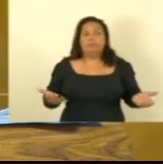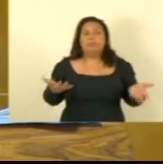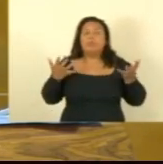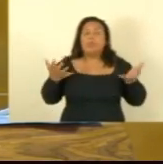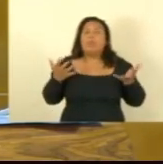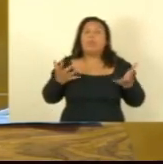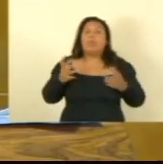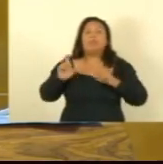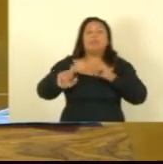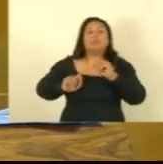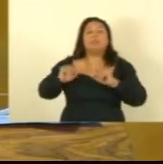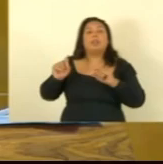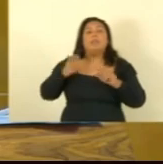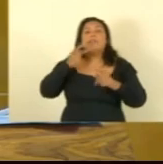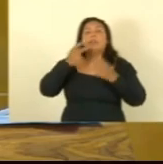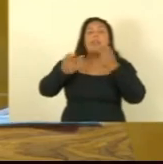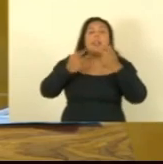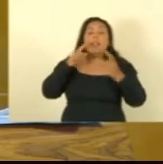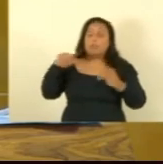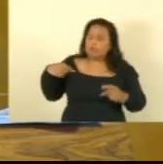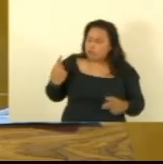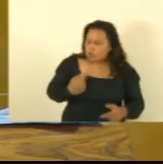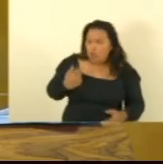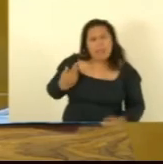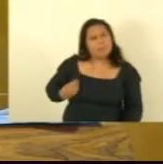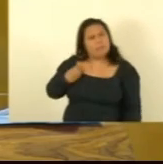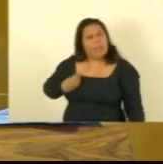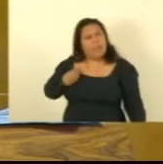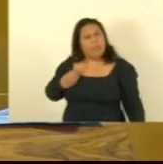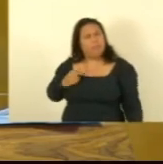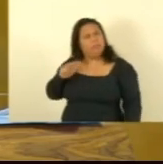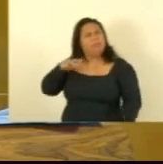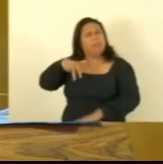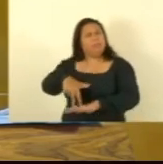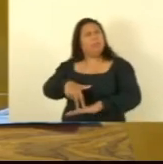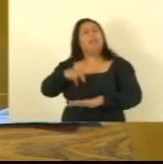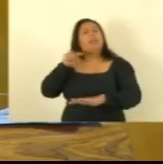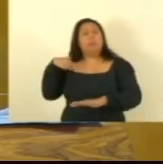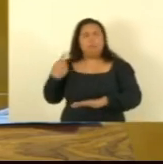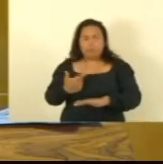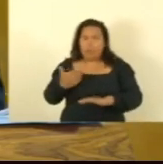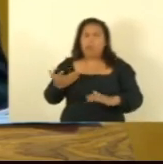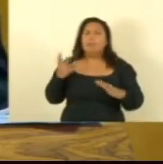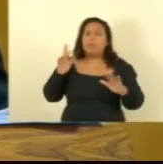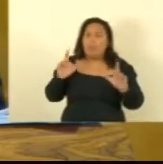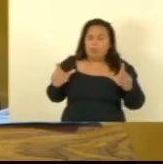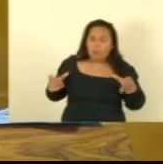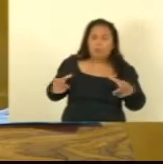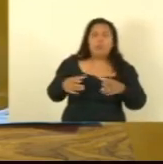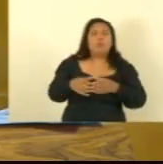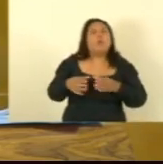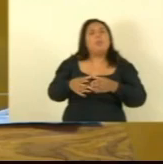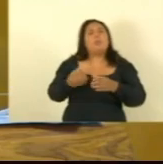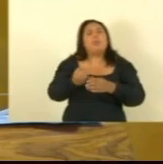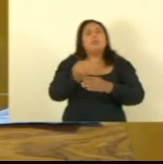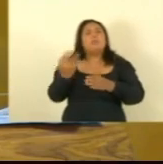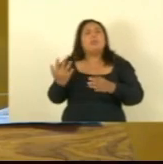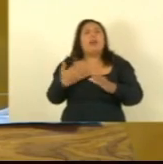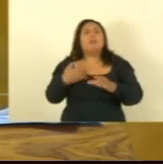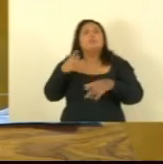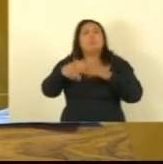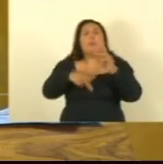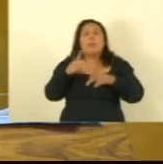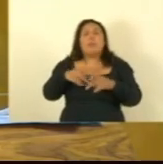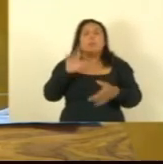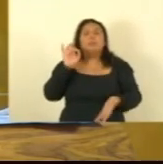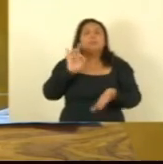querem falar, nós existimos e nós somos uma parcela significativa da